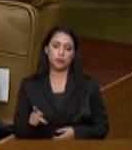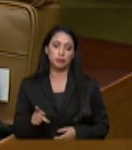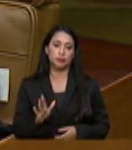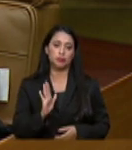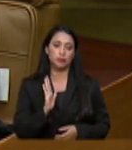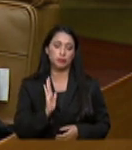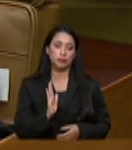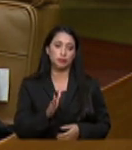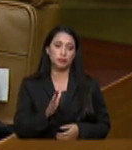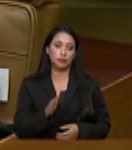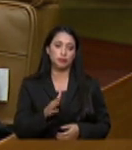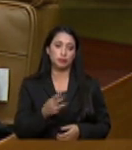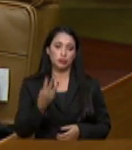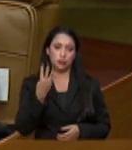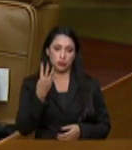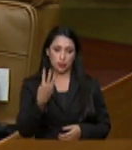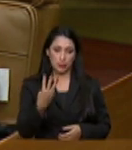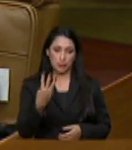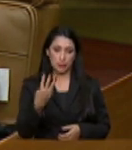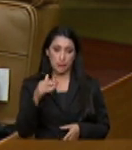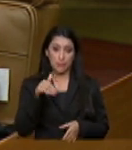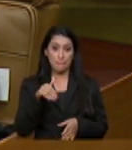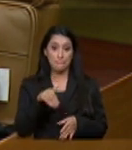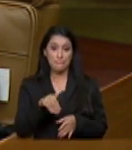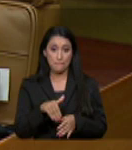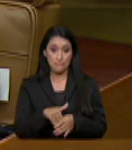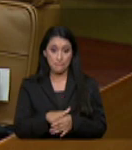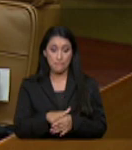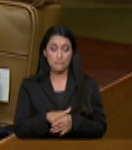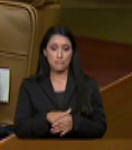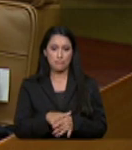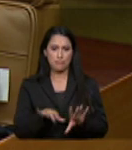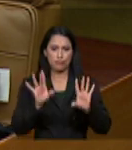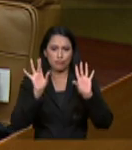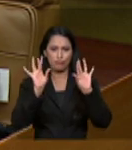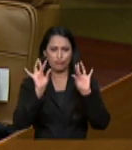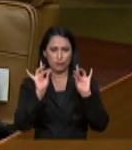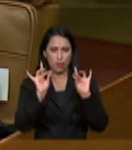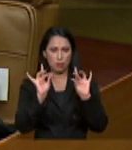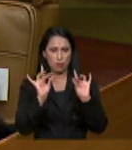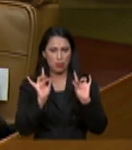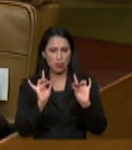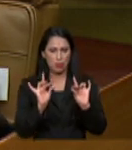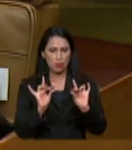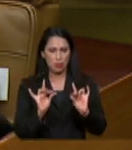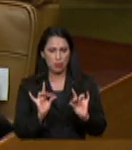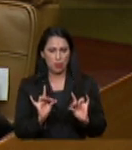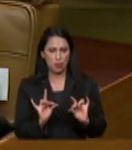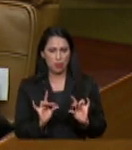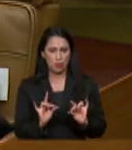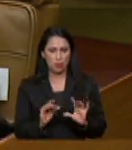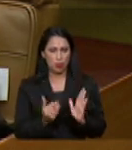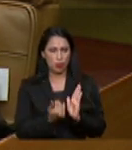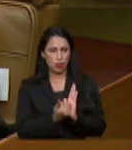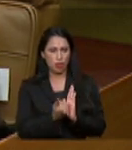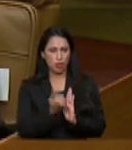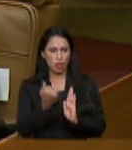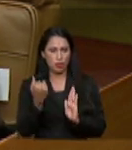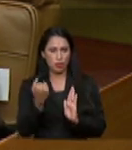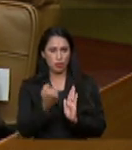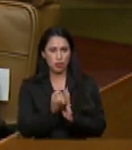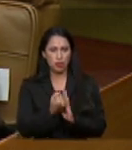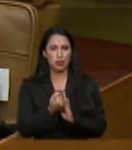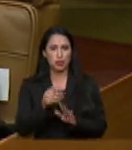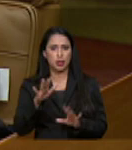já três votos que bem deslindar ão tanto as questões preliminares